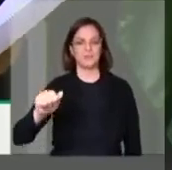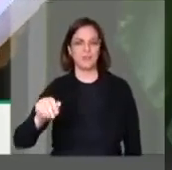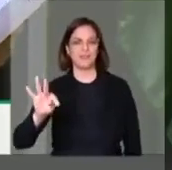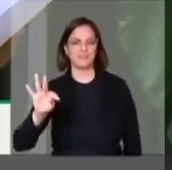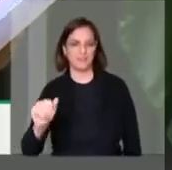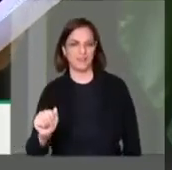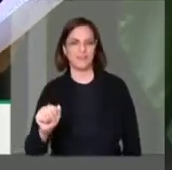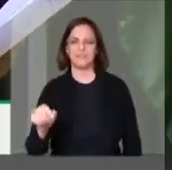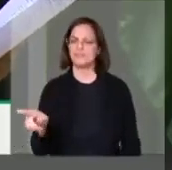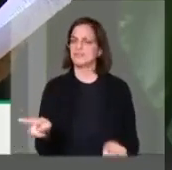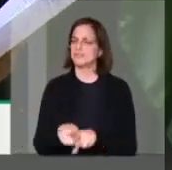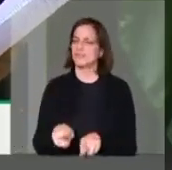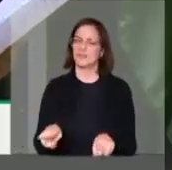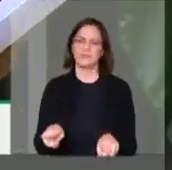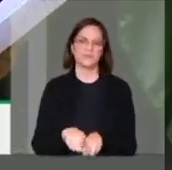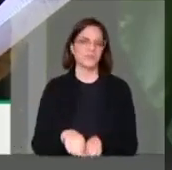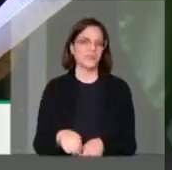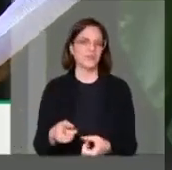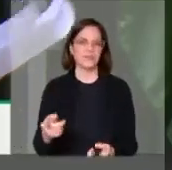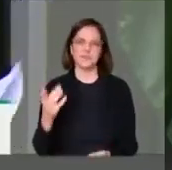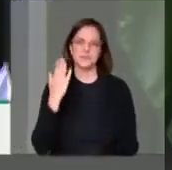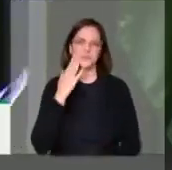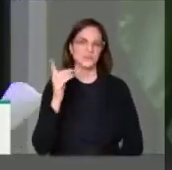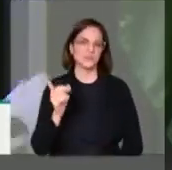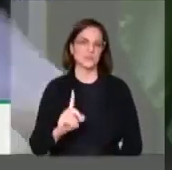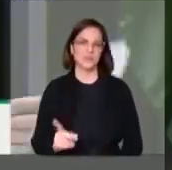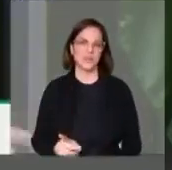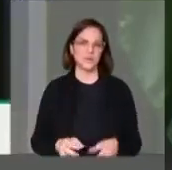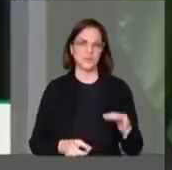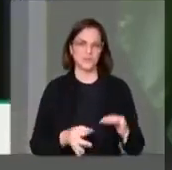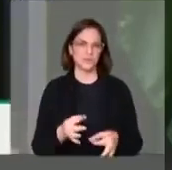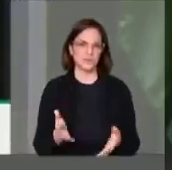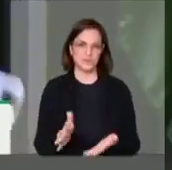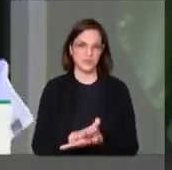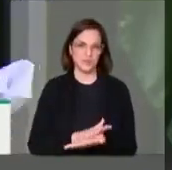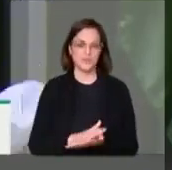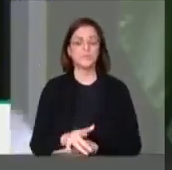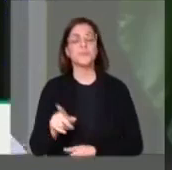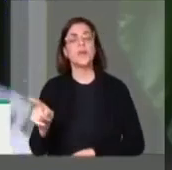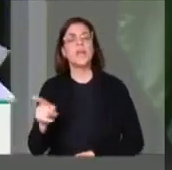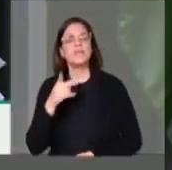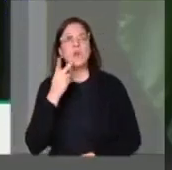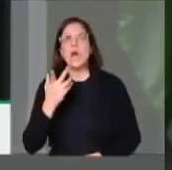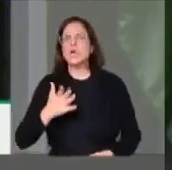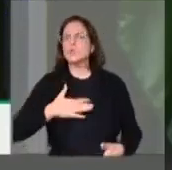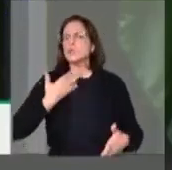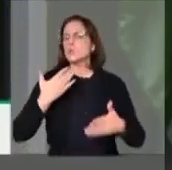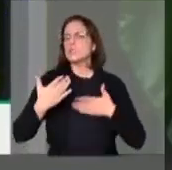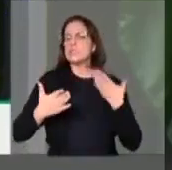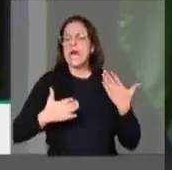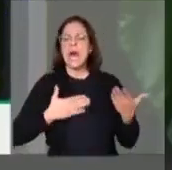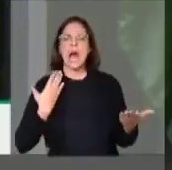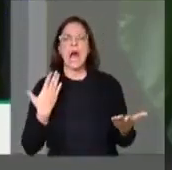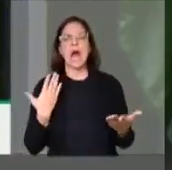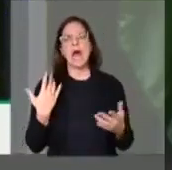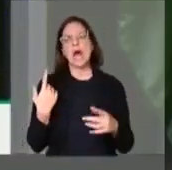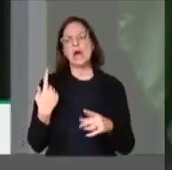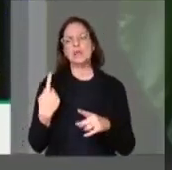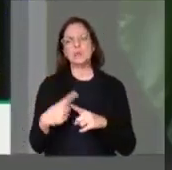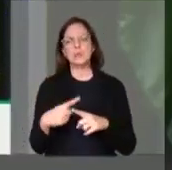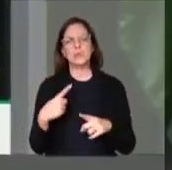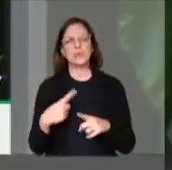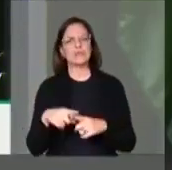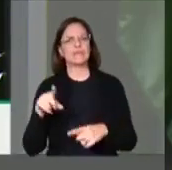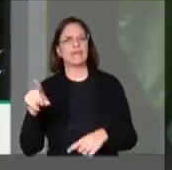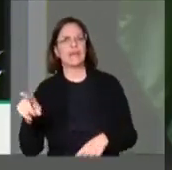e escritor, afirmou que estava assustado com o artigo publicado por